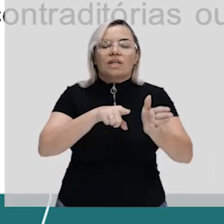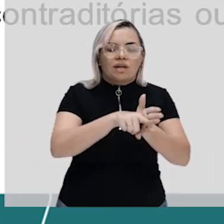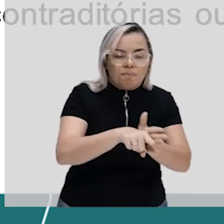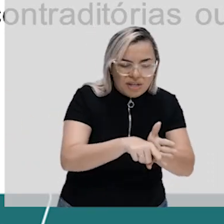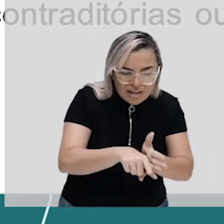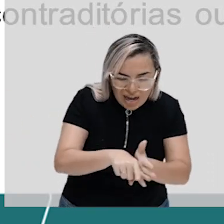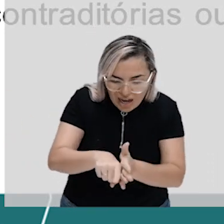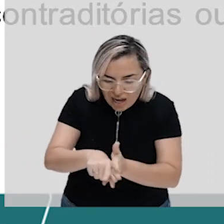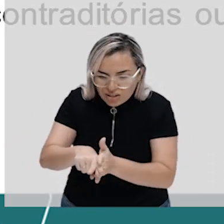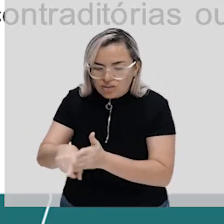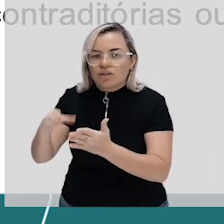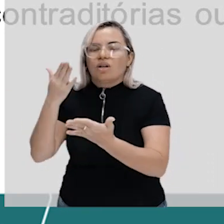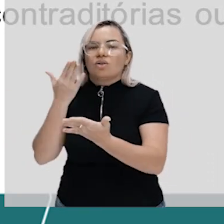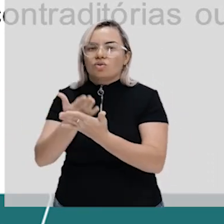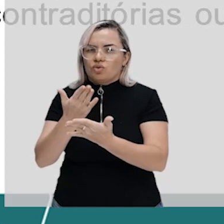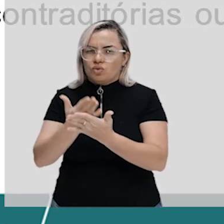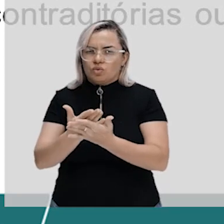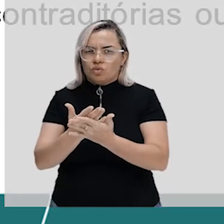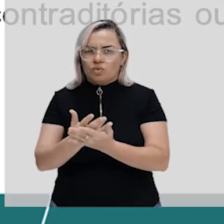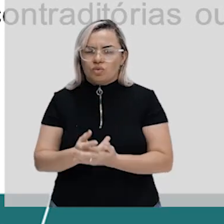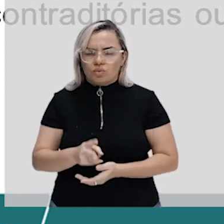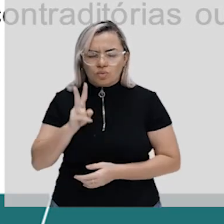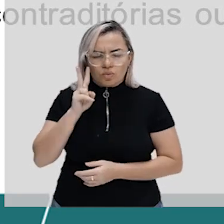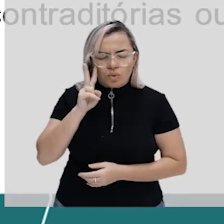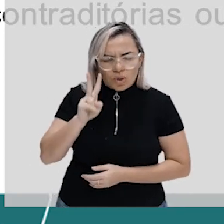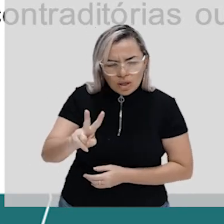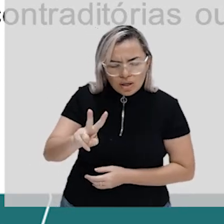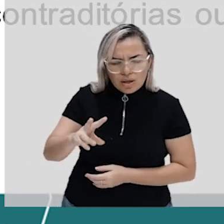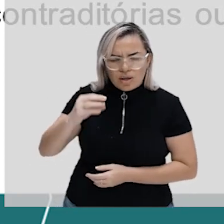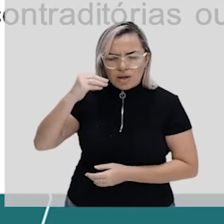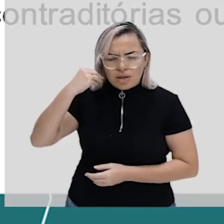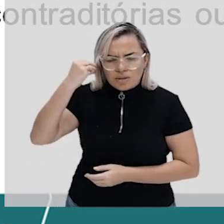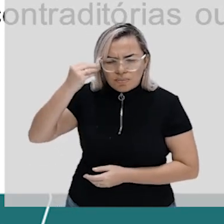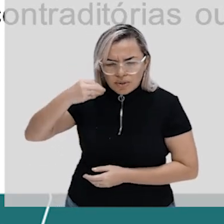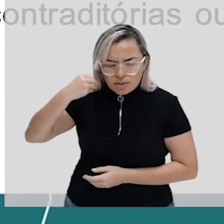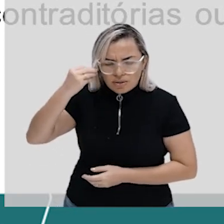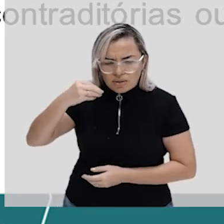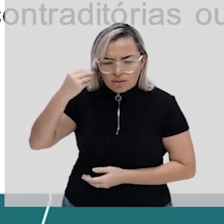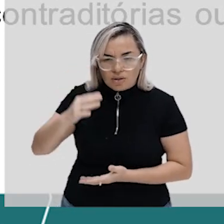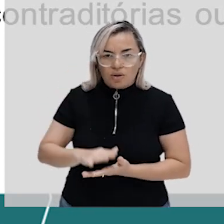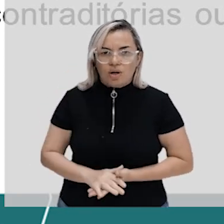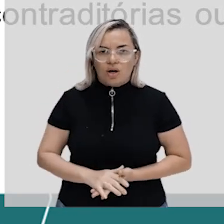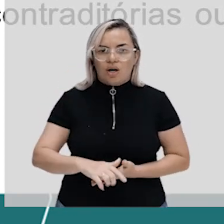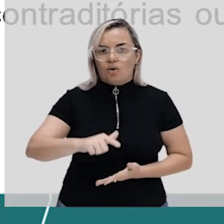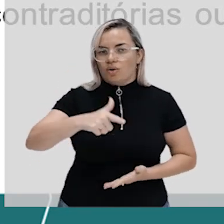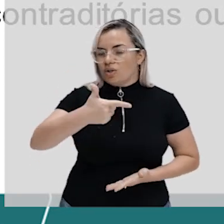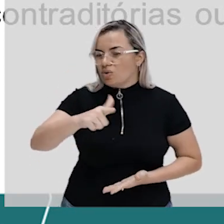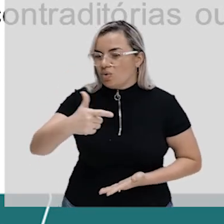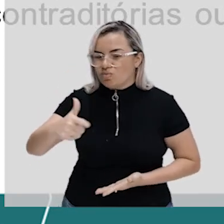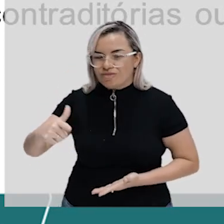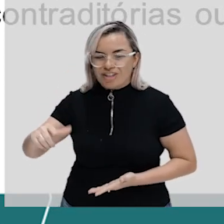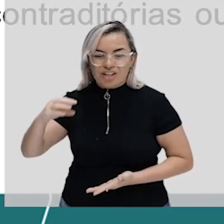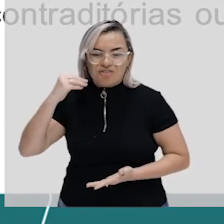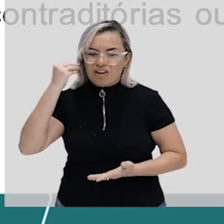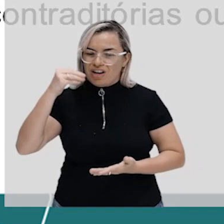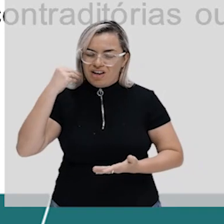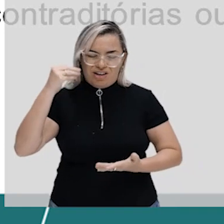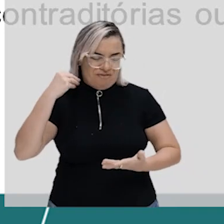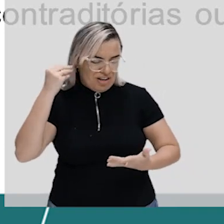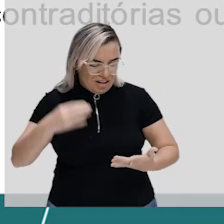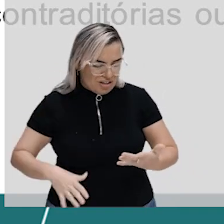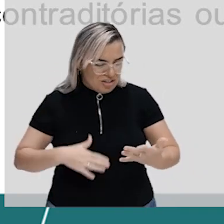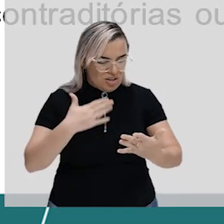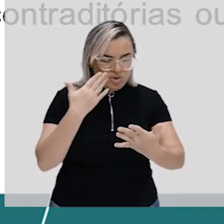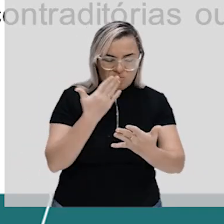Aquilo que é verificado é observado, é experimentado. O que é inverificado é simplesmente tomado como